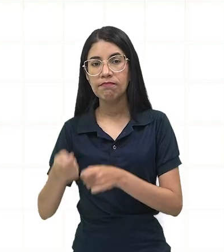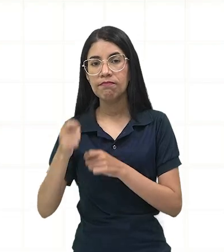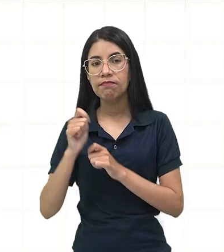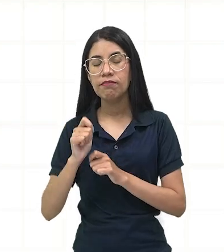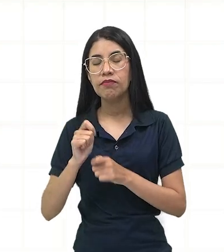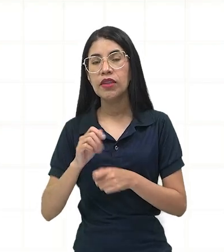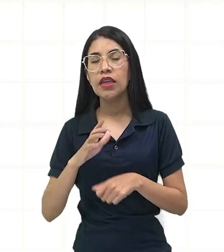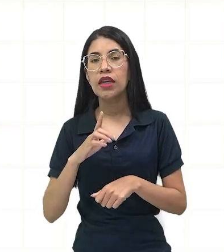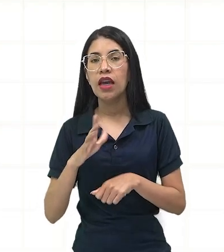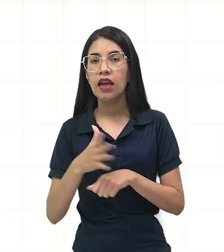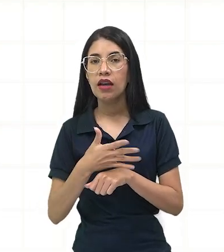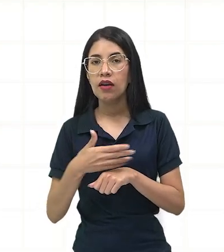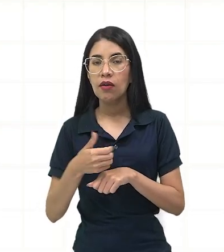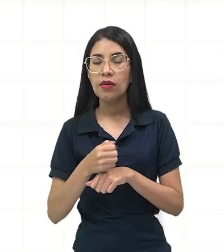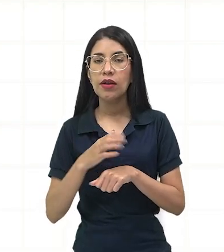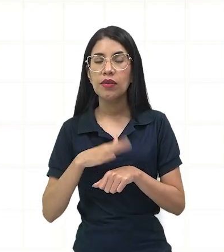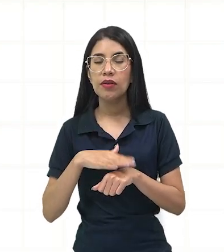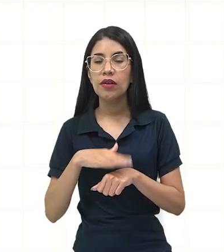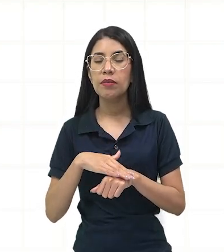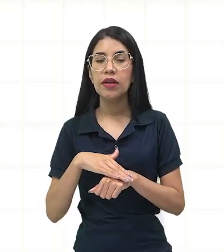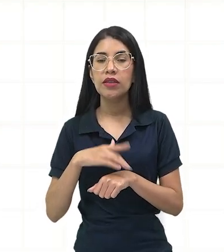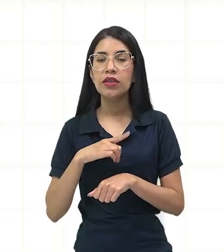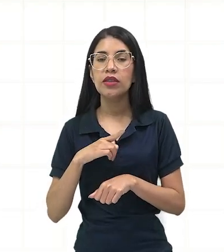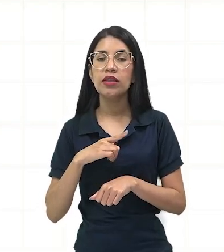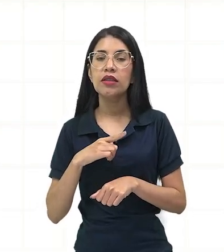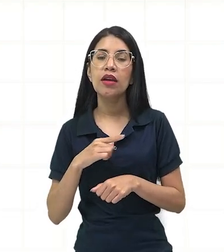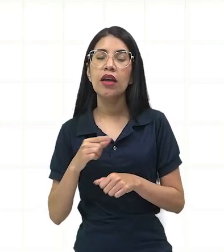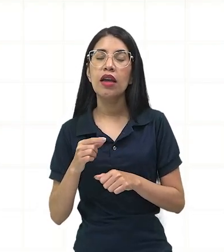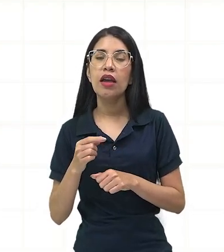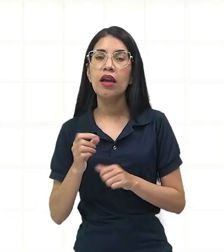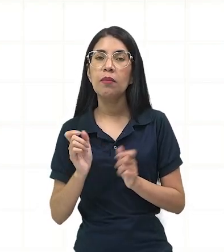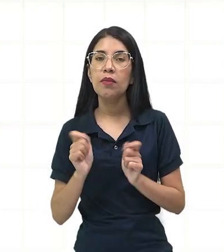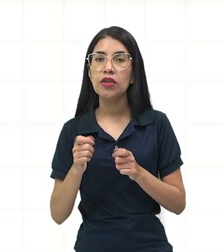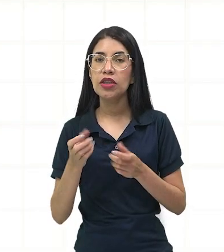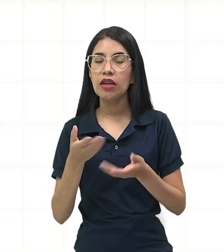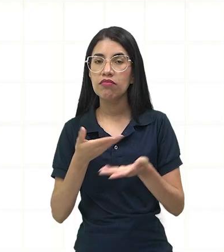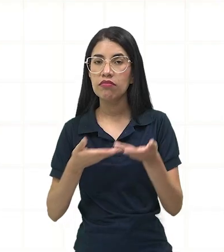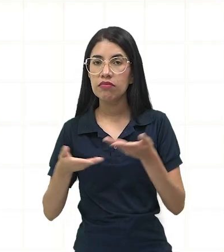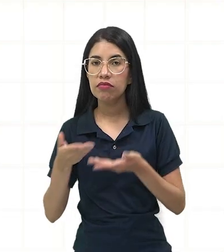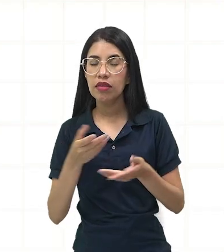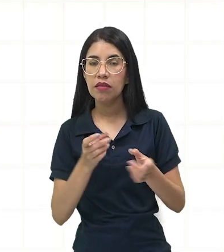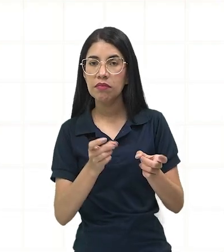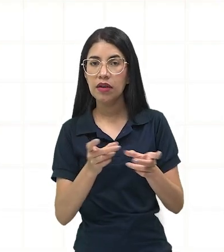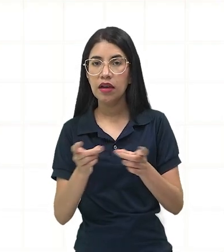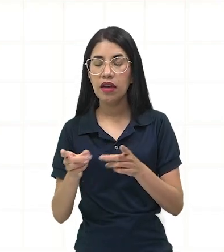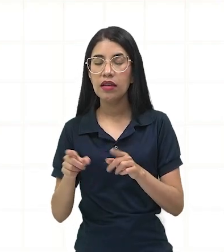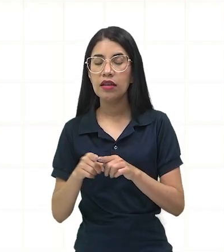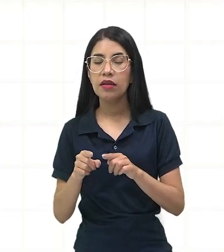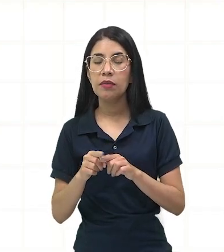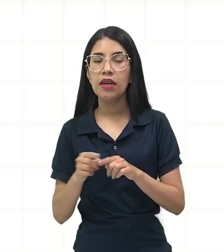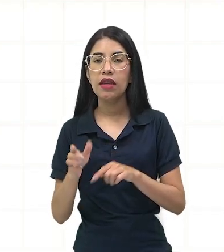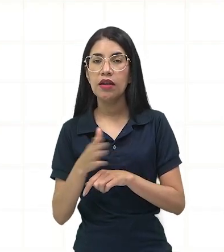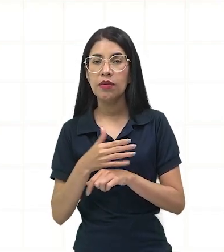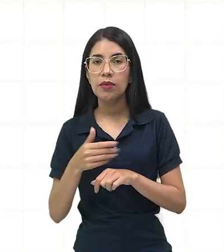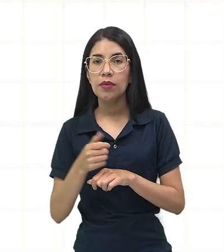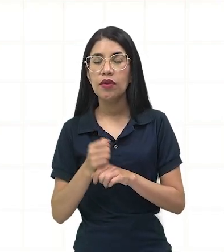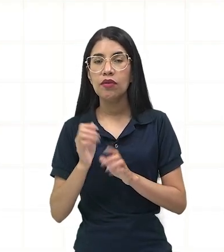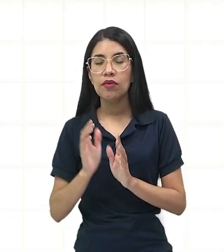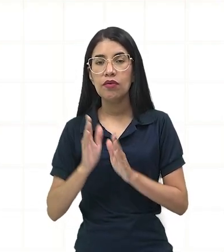autonomia econômica, negociando seus excedentes com outras regiões. Eram colônias comerciais, mais voltadas